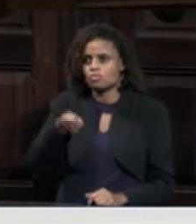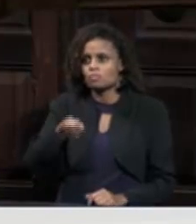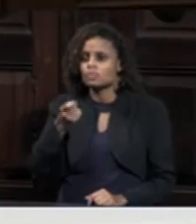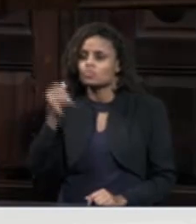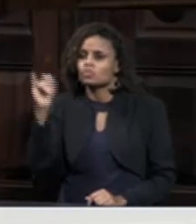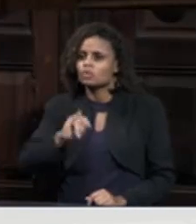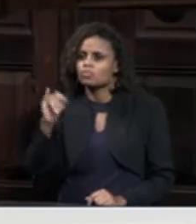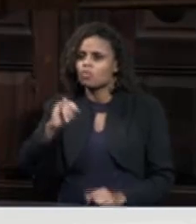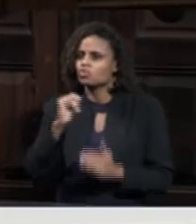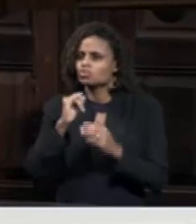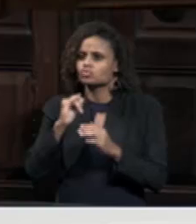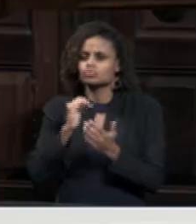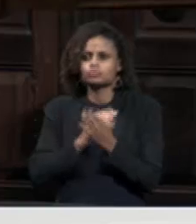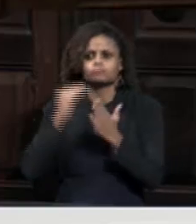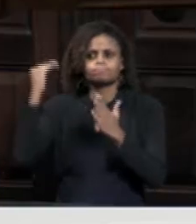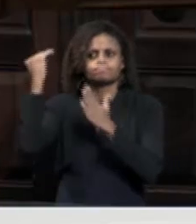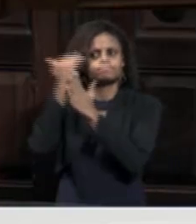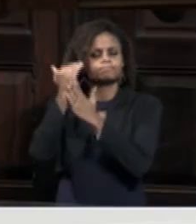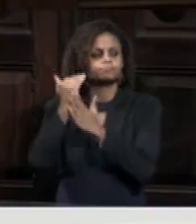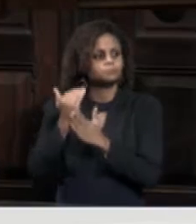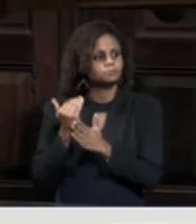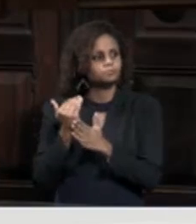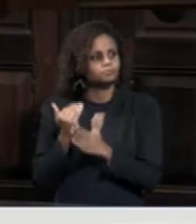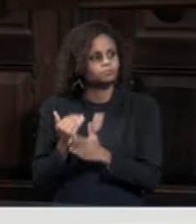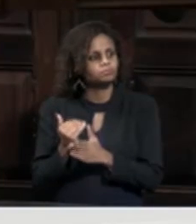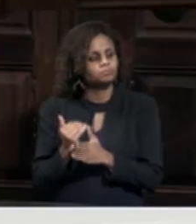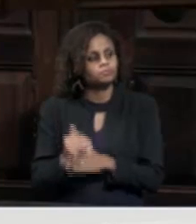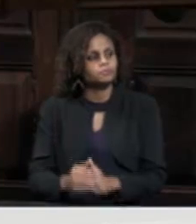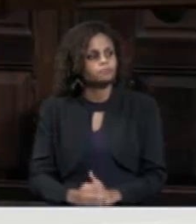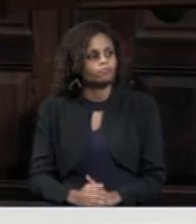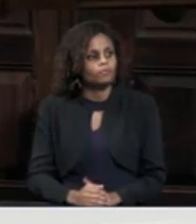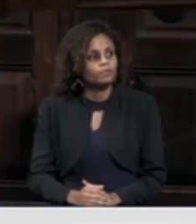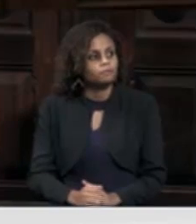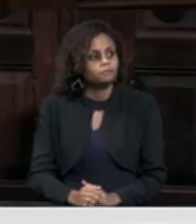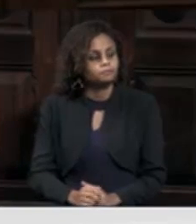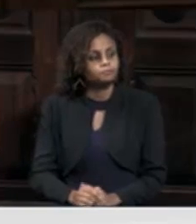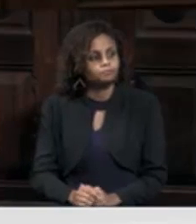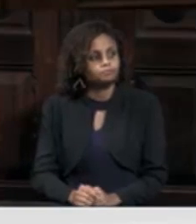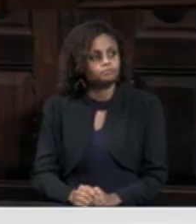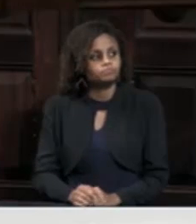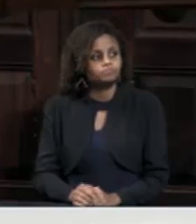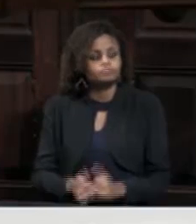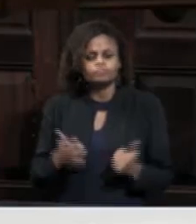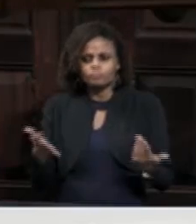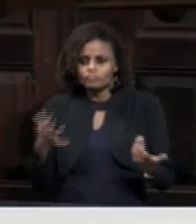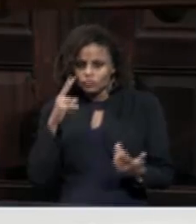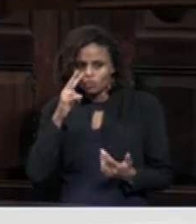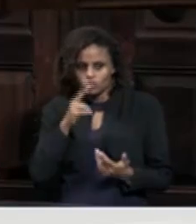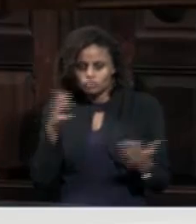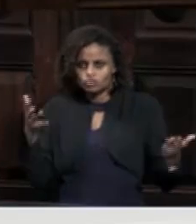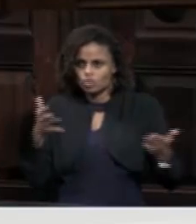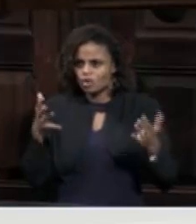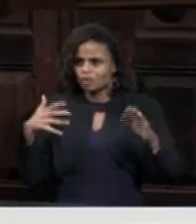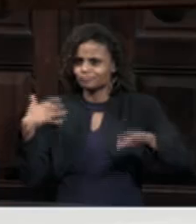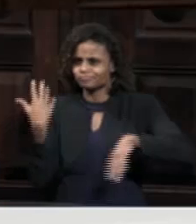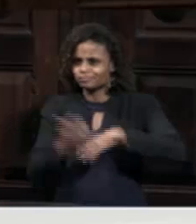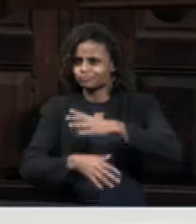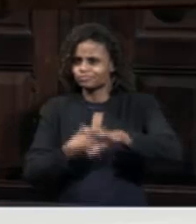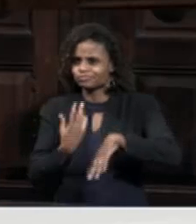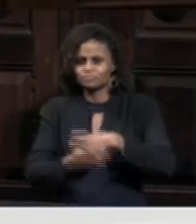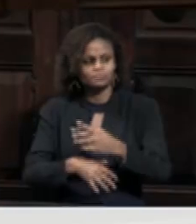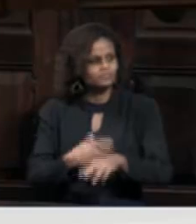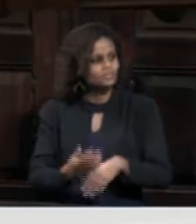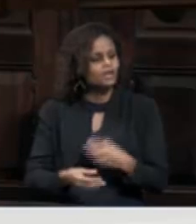No entanto, fecha os olhos diante das desordens, como é